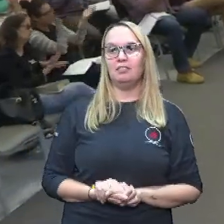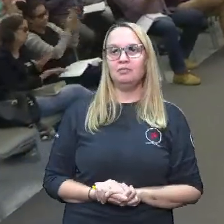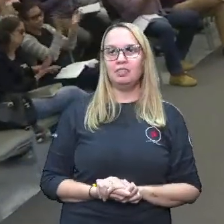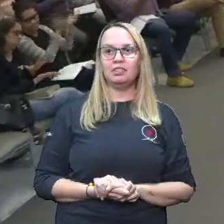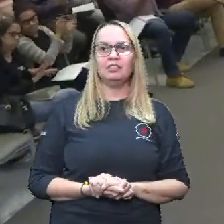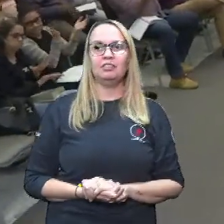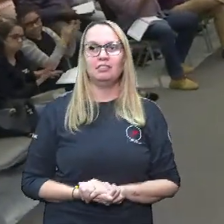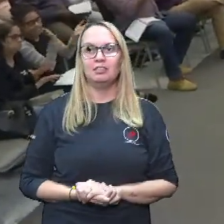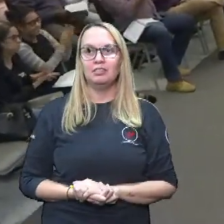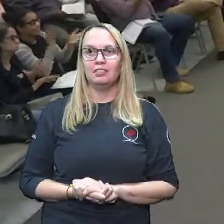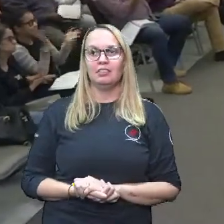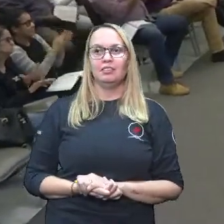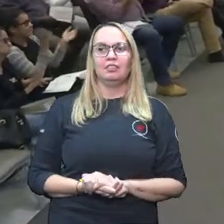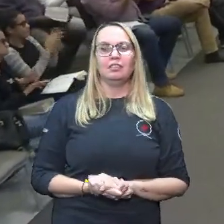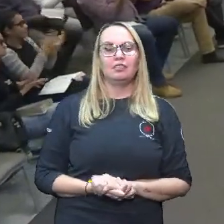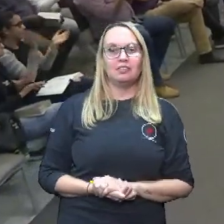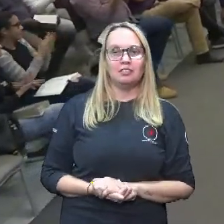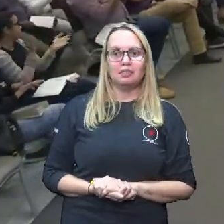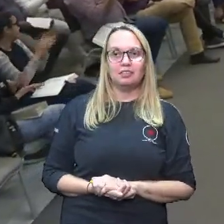Cadê o Mag?